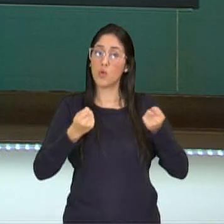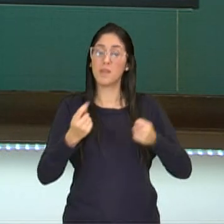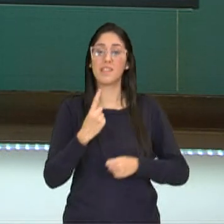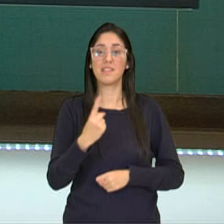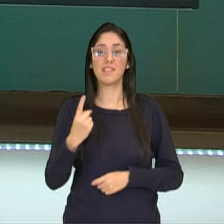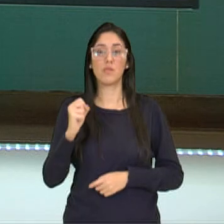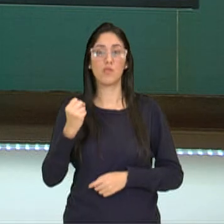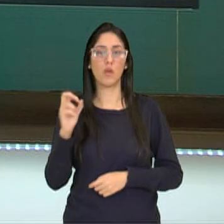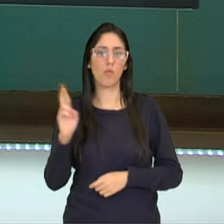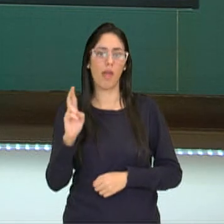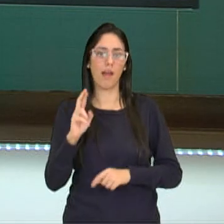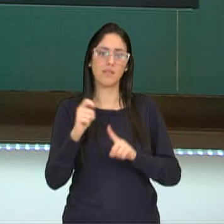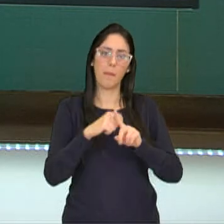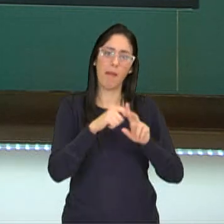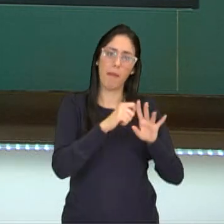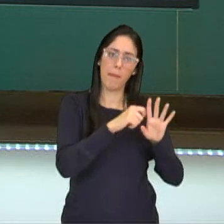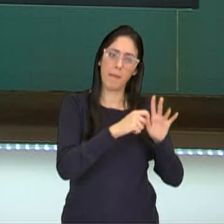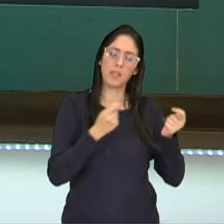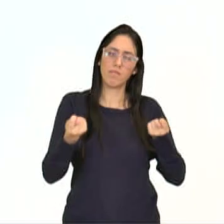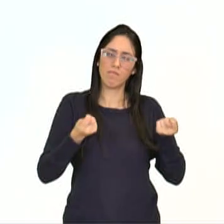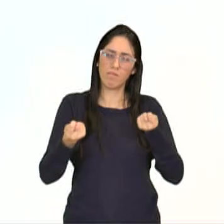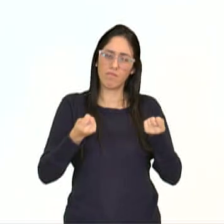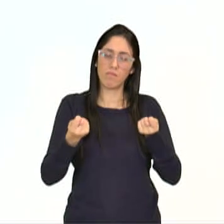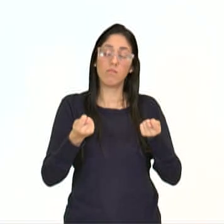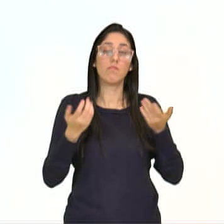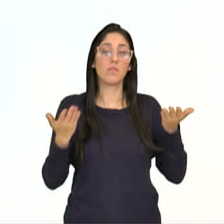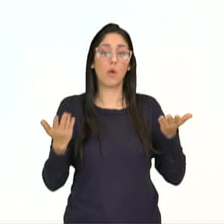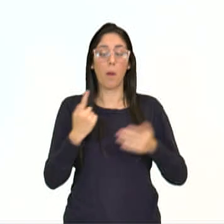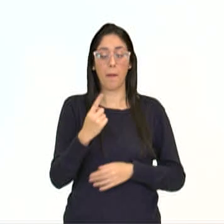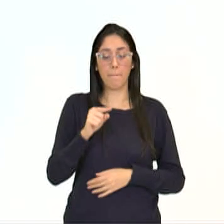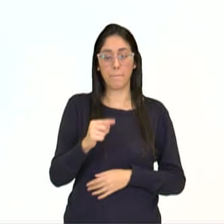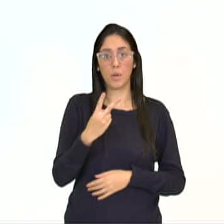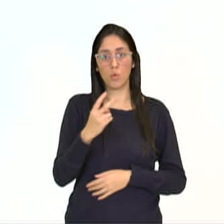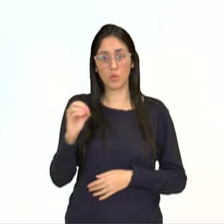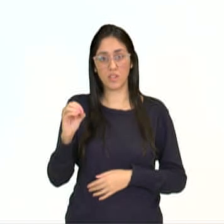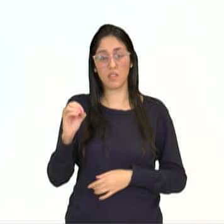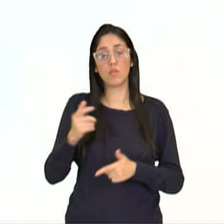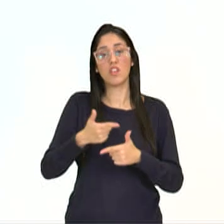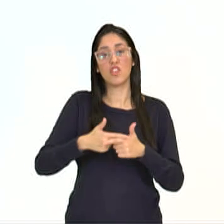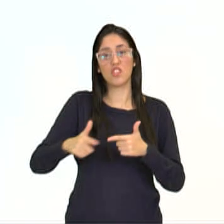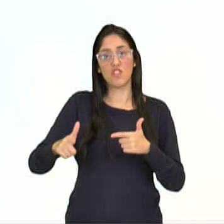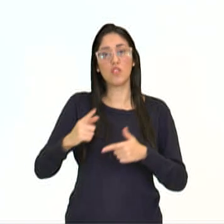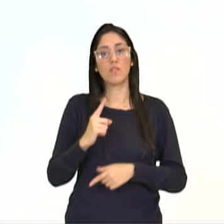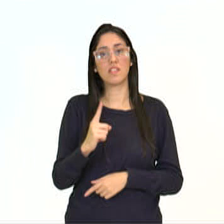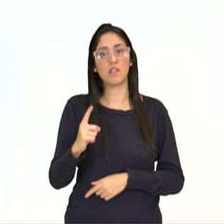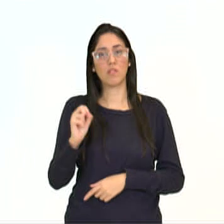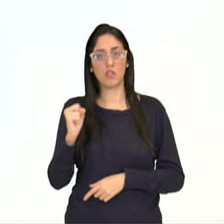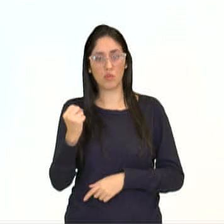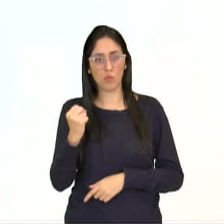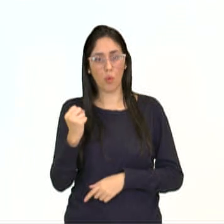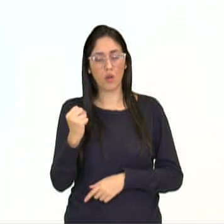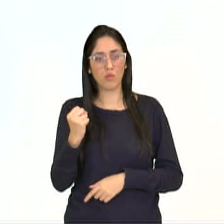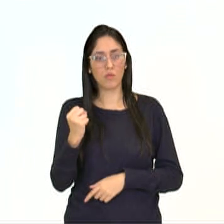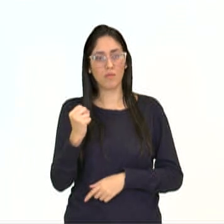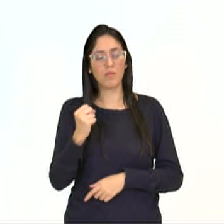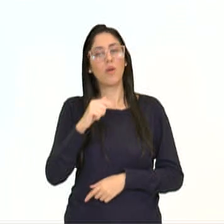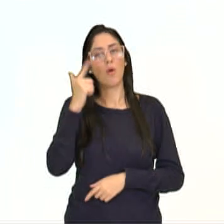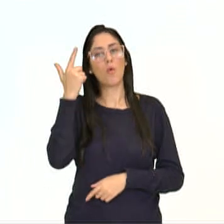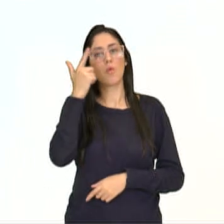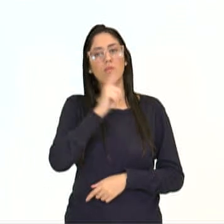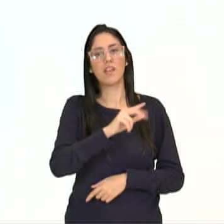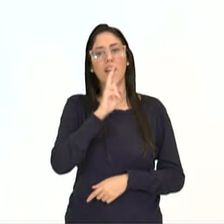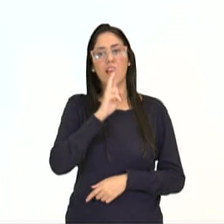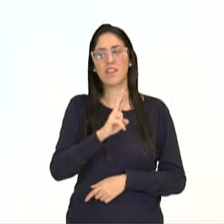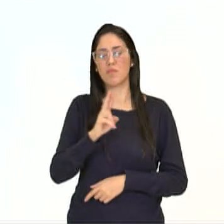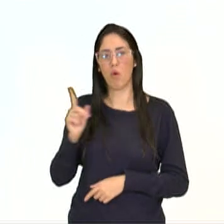118. Então, o que nós temos que fazer? Pegar o 1.200, dividindo pelo 118, a gente vai chegar à conclusão que